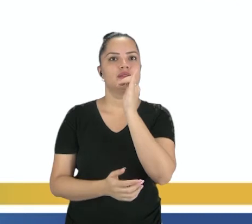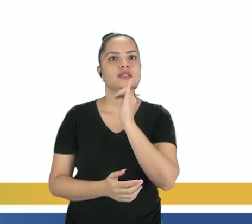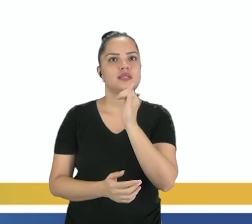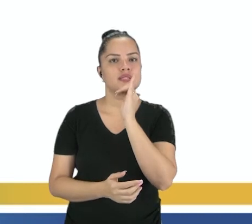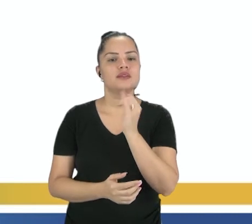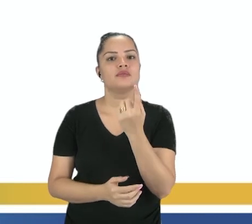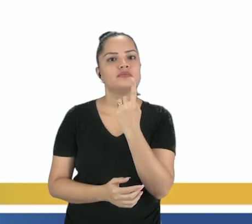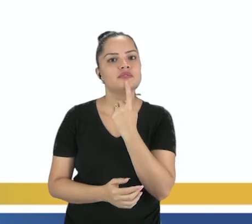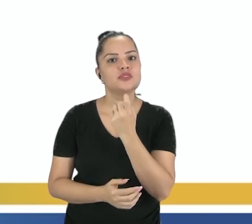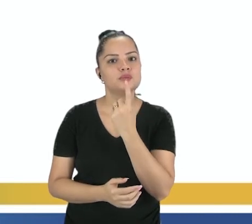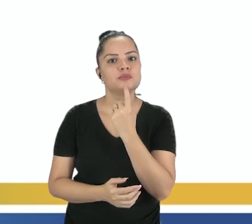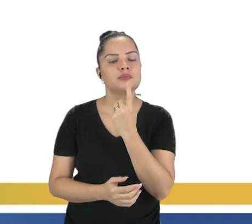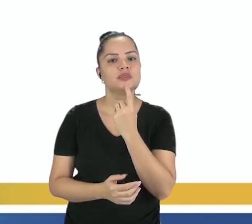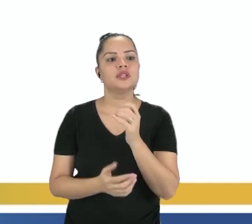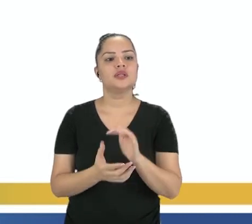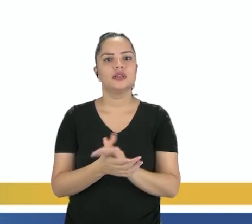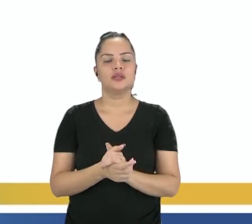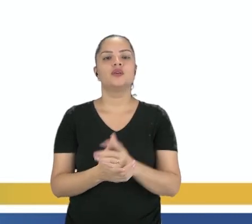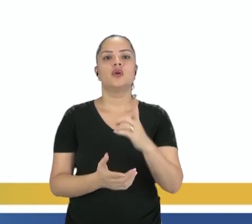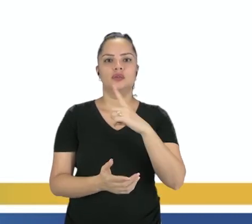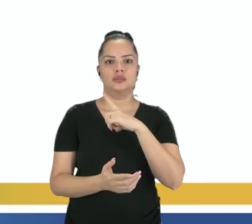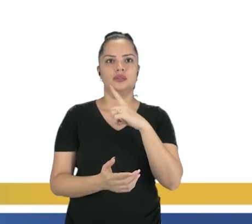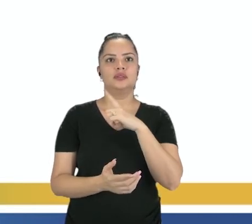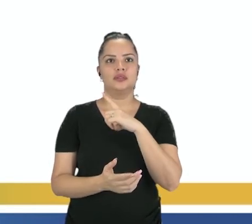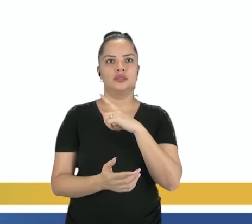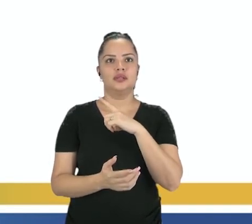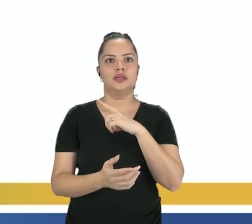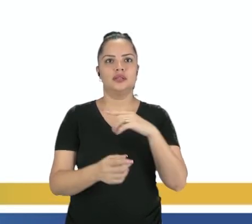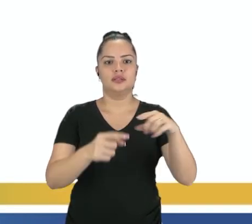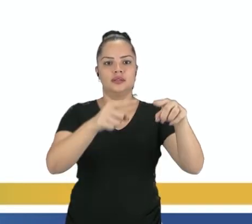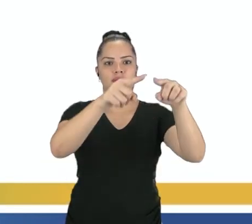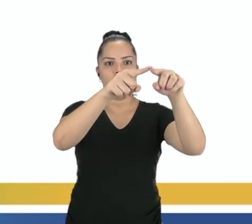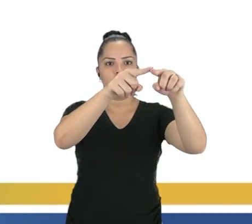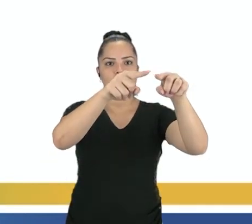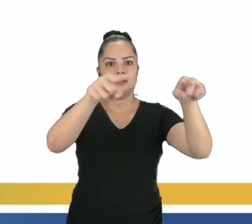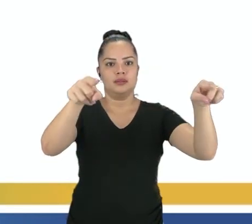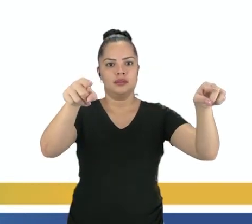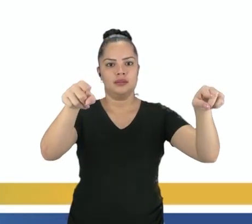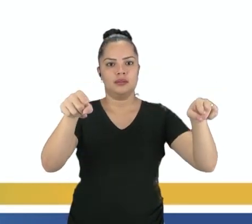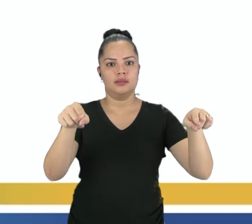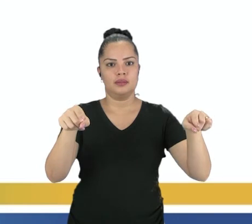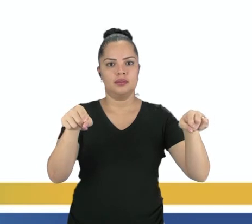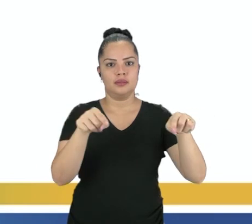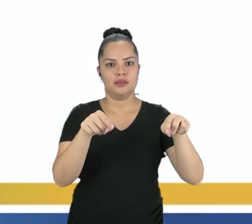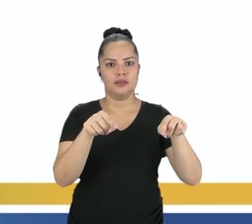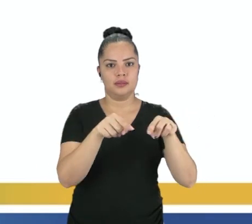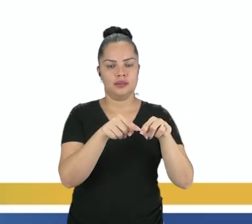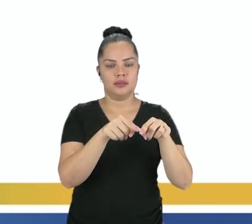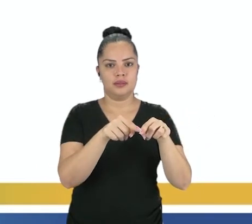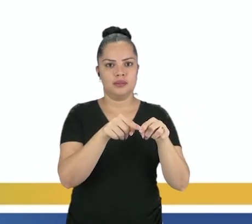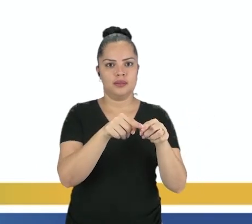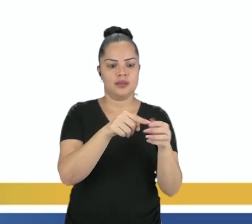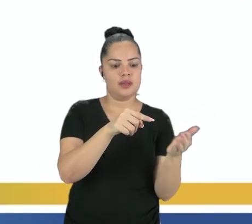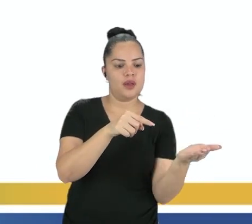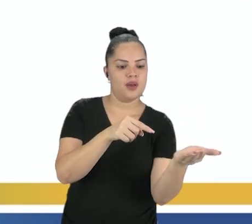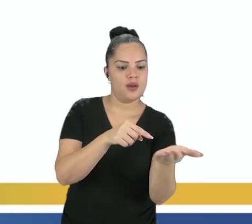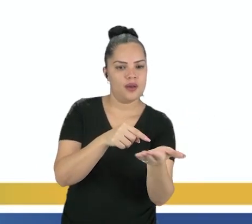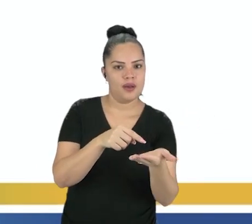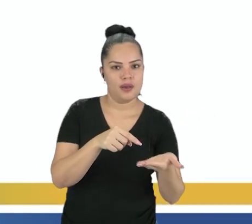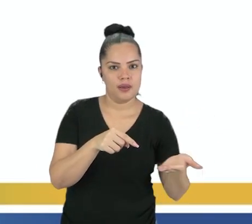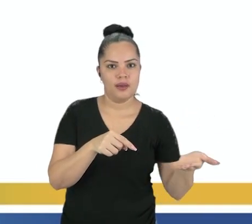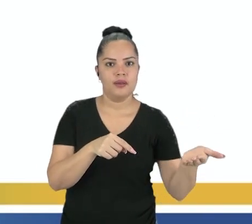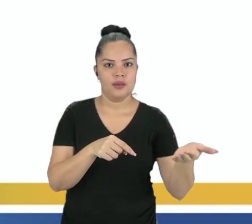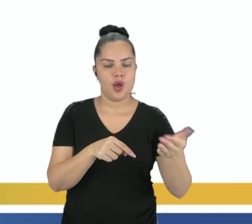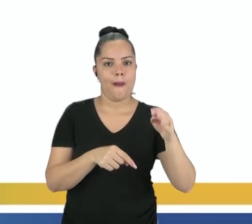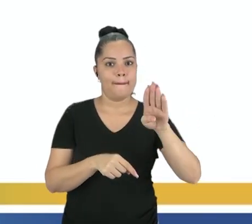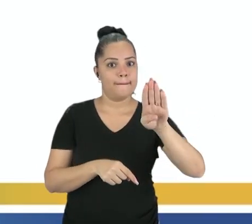em vermelho, nós temos um prisma de base hexagonal, ou seja, a base é um